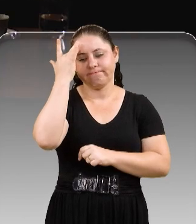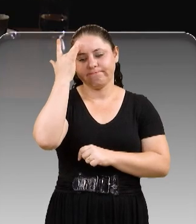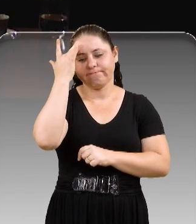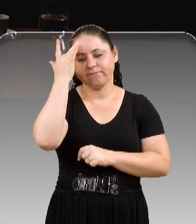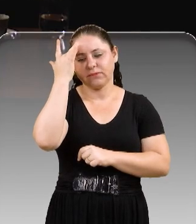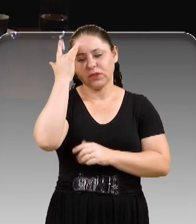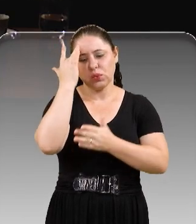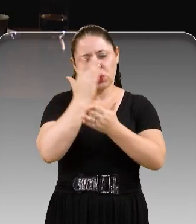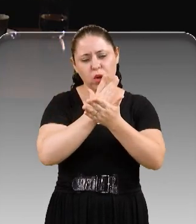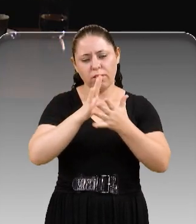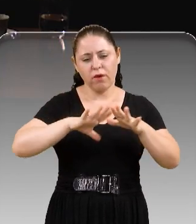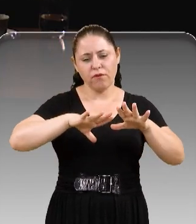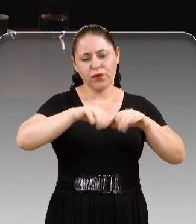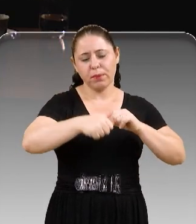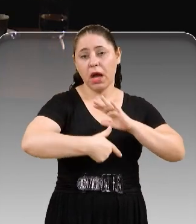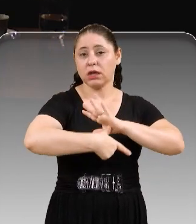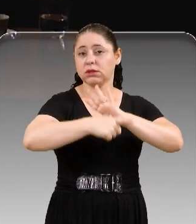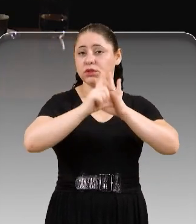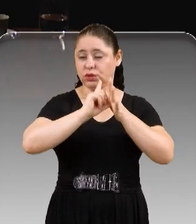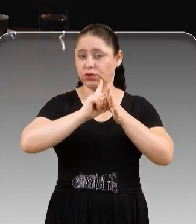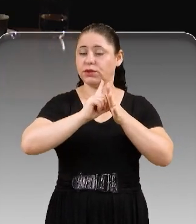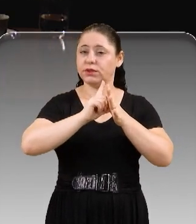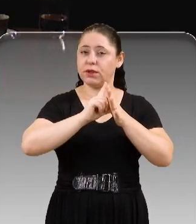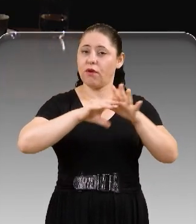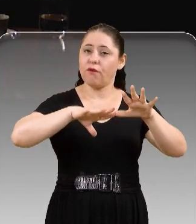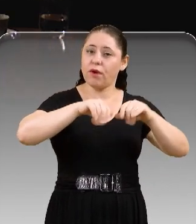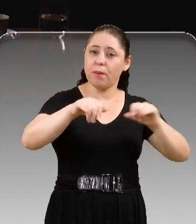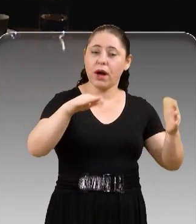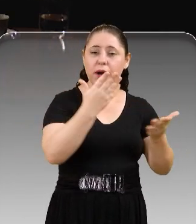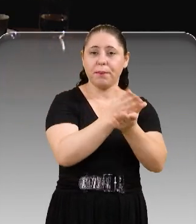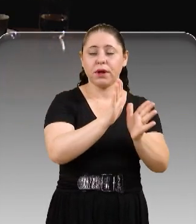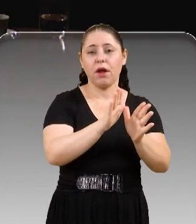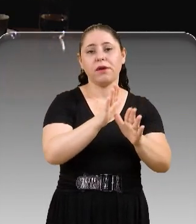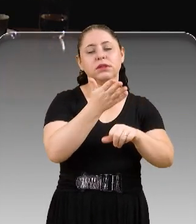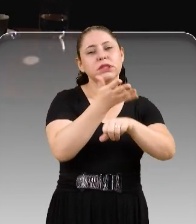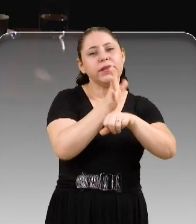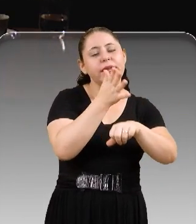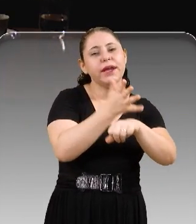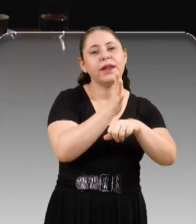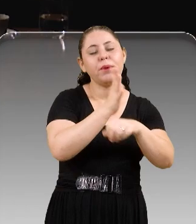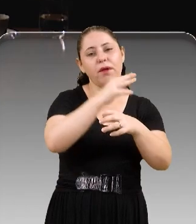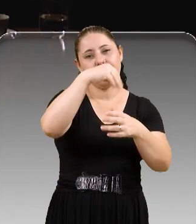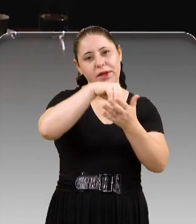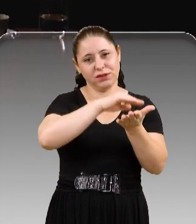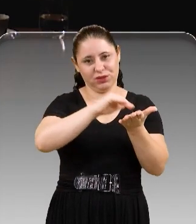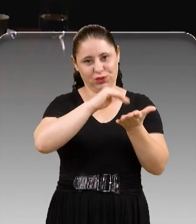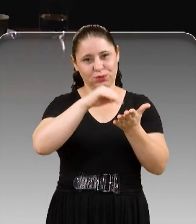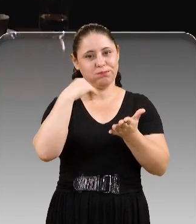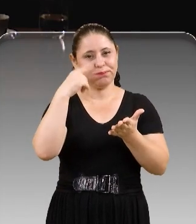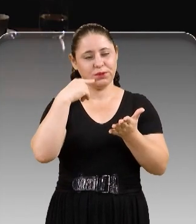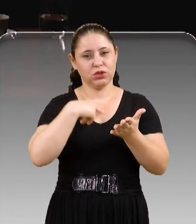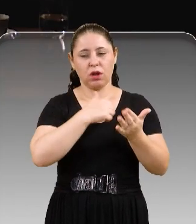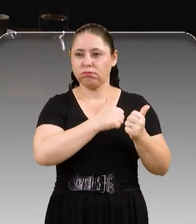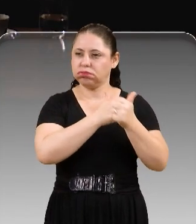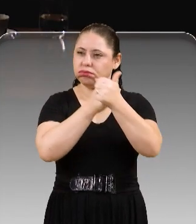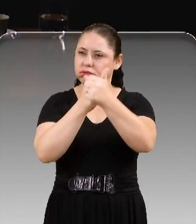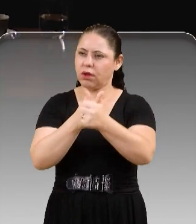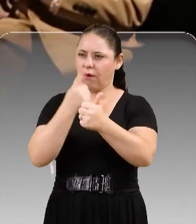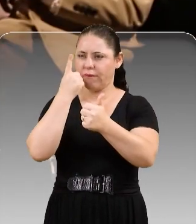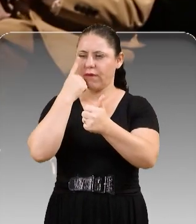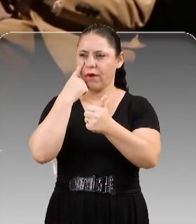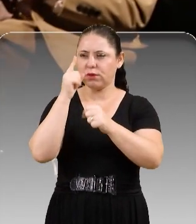desde quando eu me formei, antes de me formar inclusive, como estagiário desse escritório, eu já vinha aqui acompanhar as ações que nós tínhamos